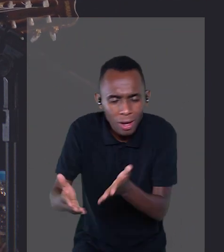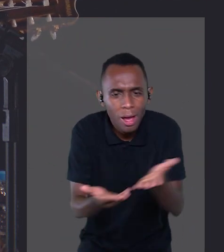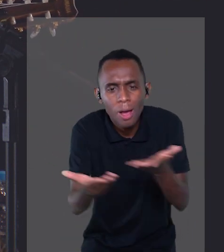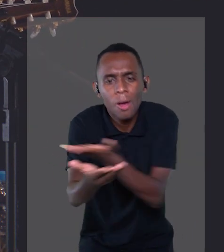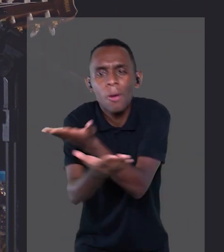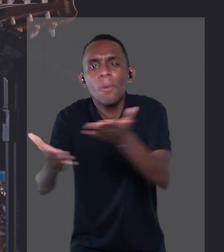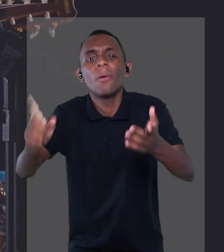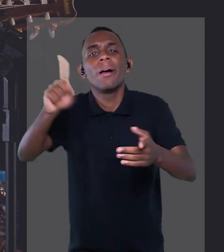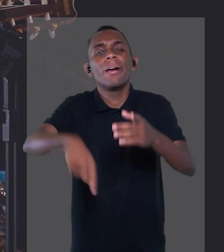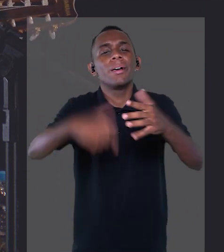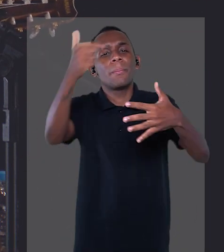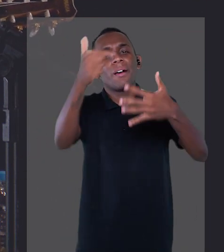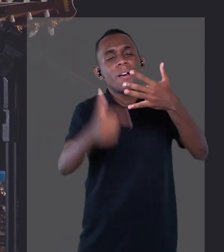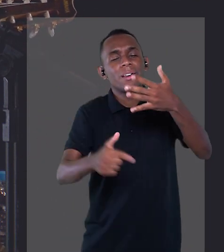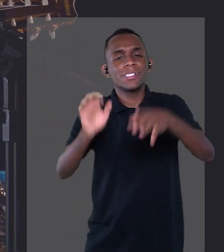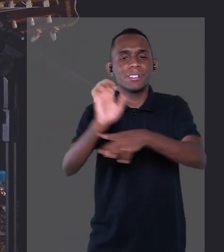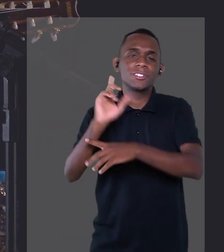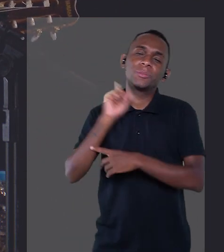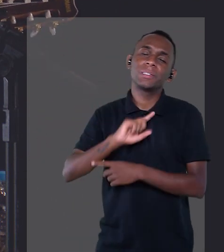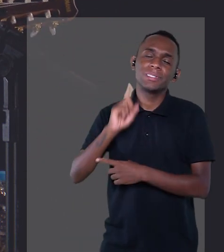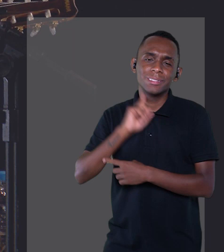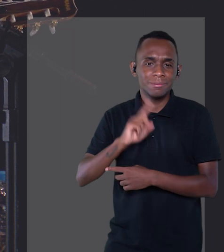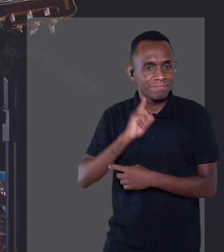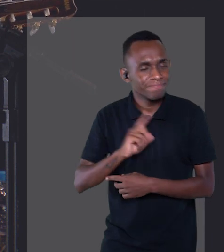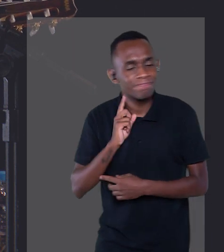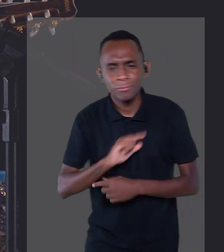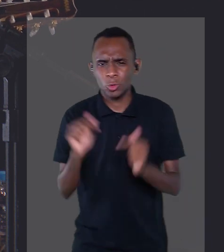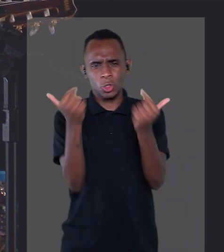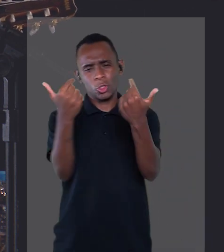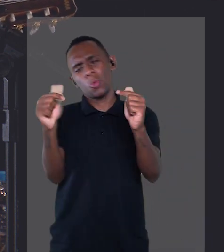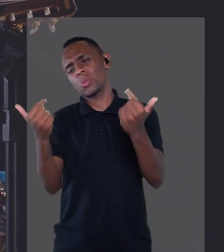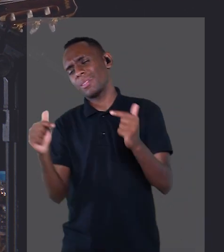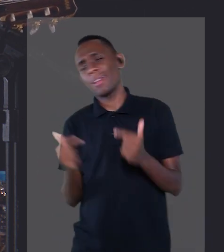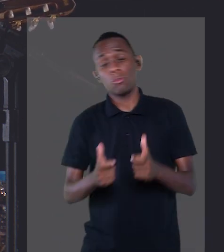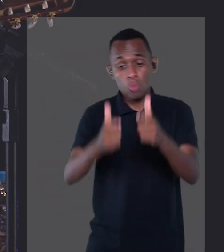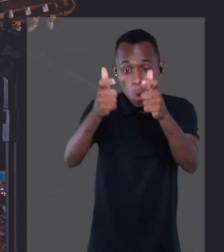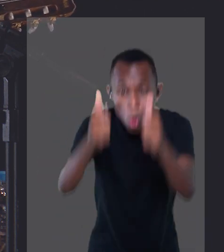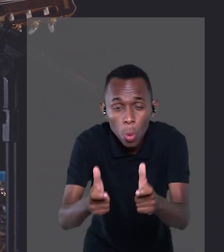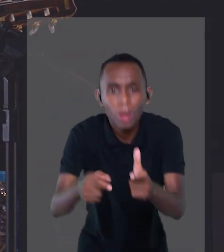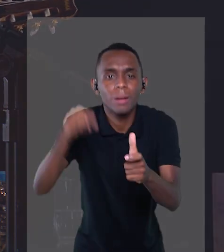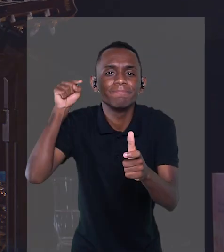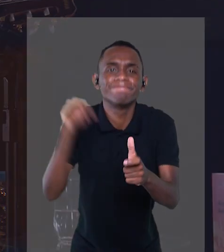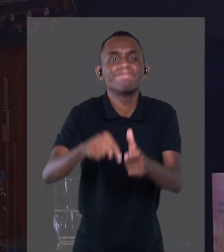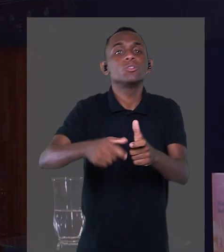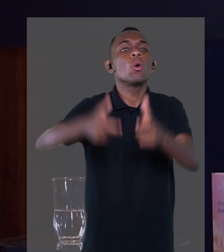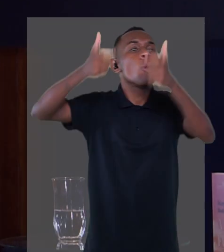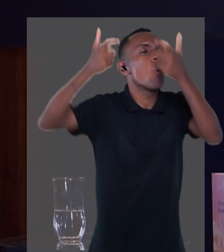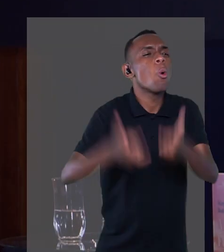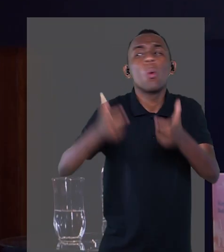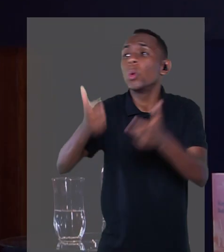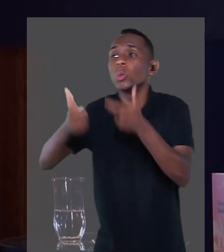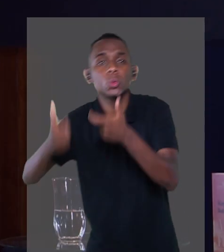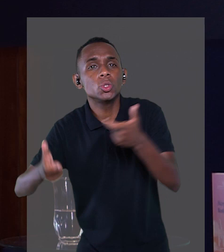Minas Gerais. Não tem lugar